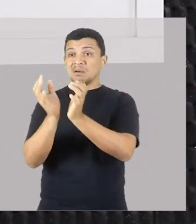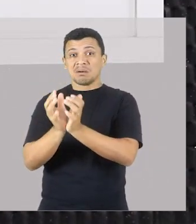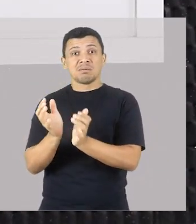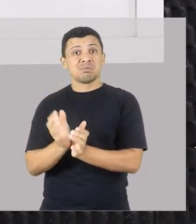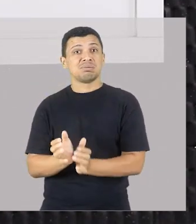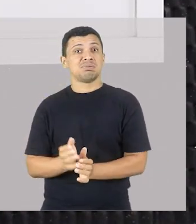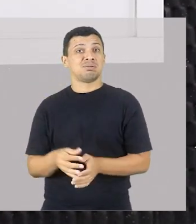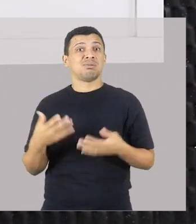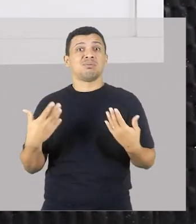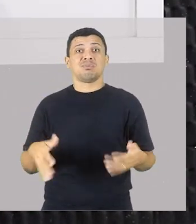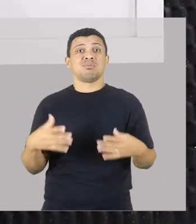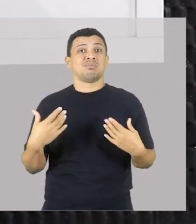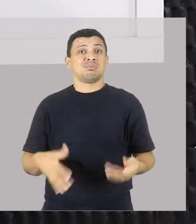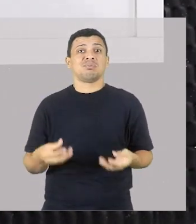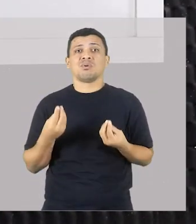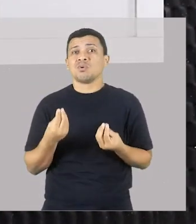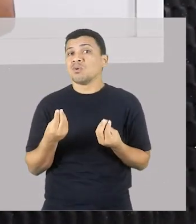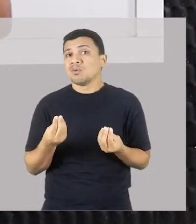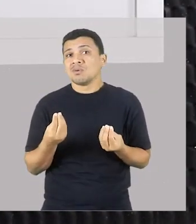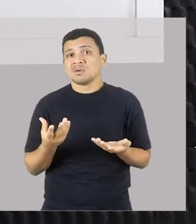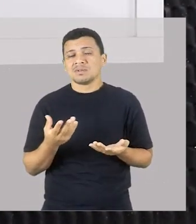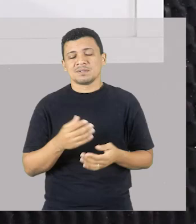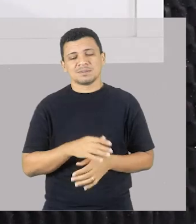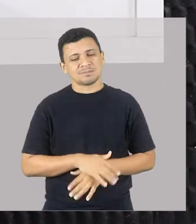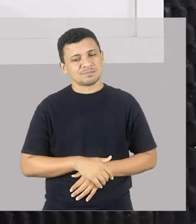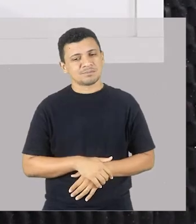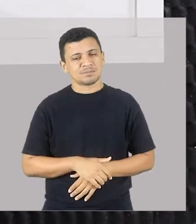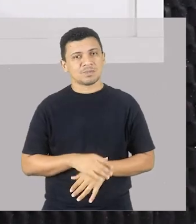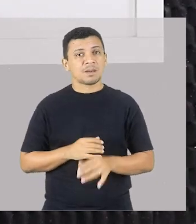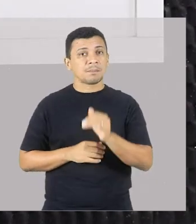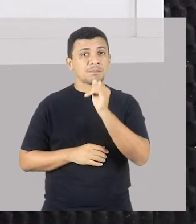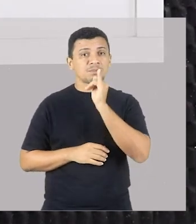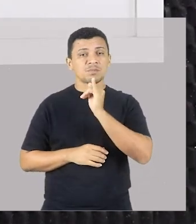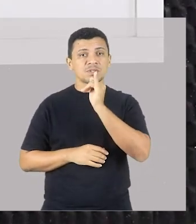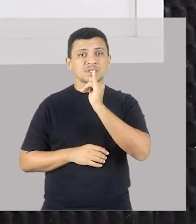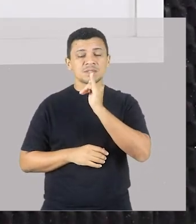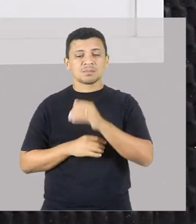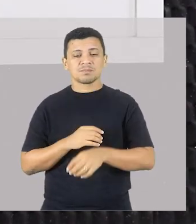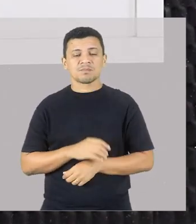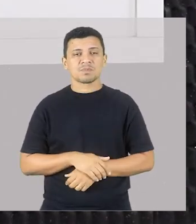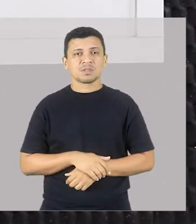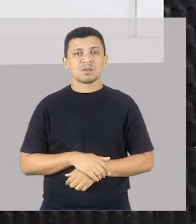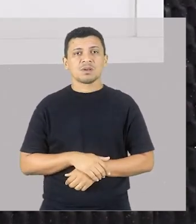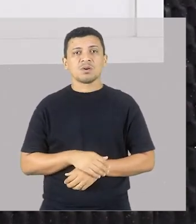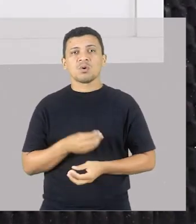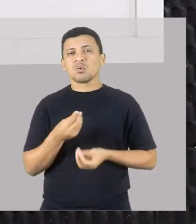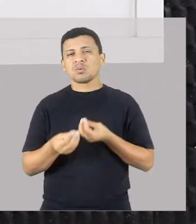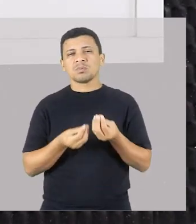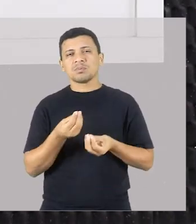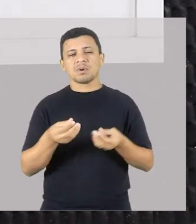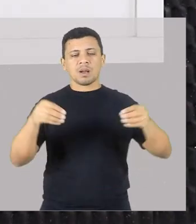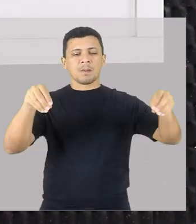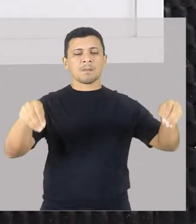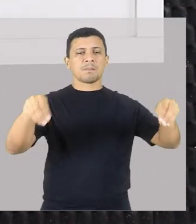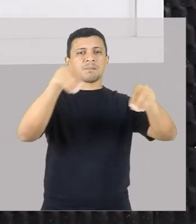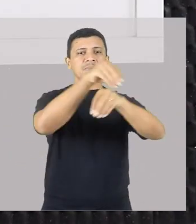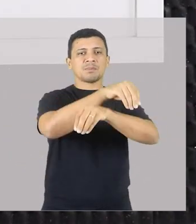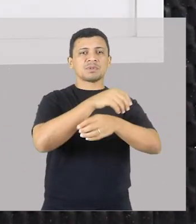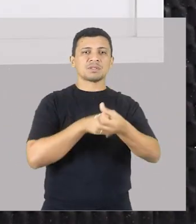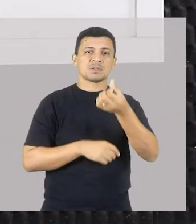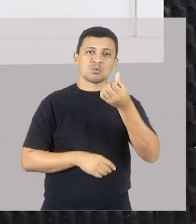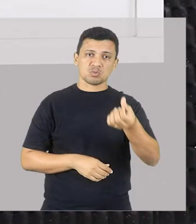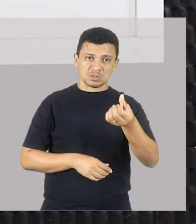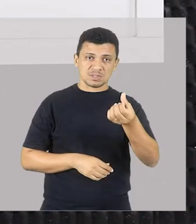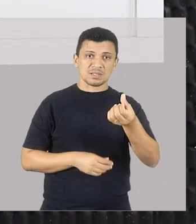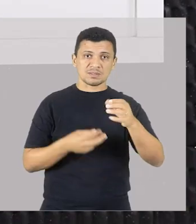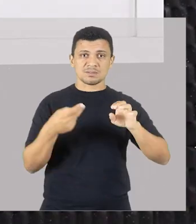forma aqui? Não é necessário, tá? Então, por exemplo, quanto é uma permutação de 6 elementos? Eu tenho